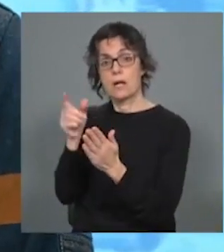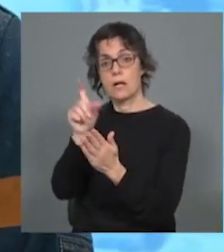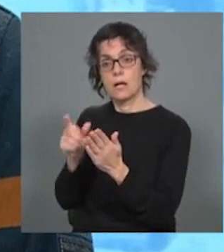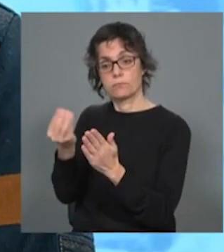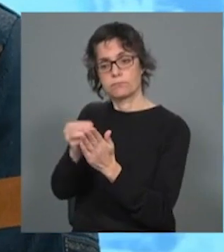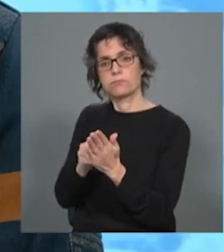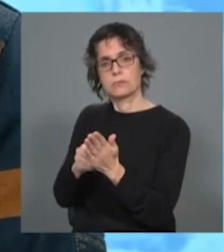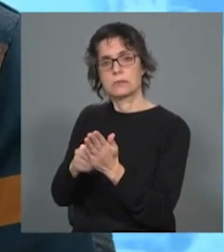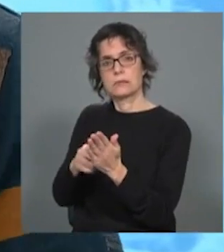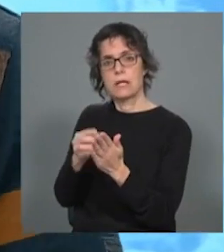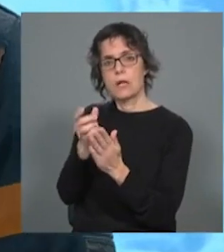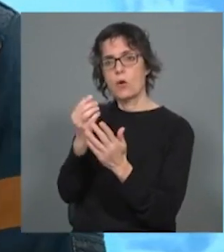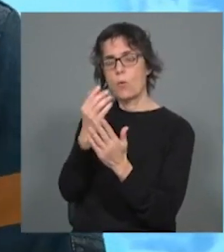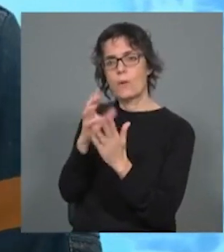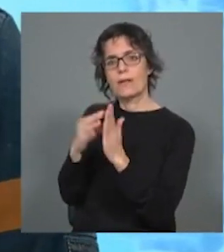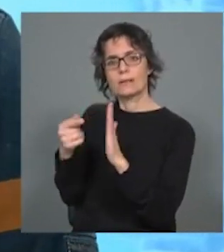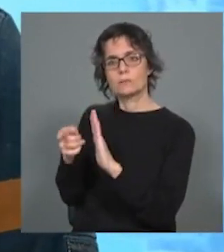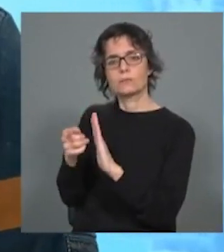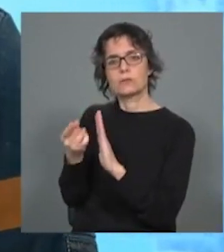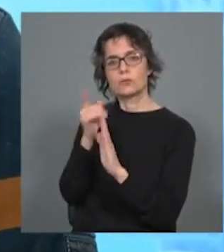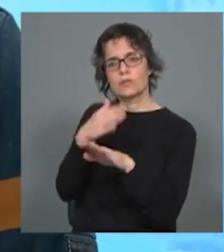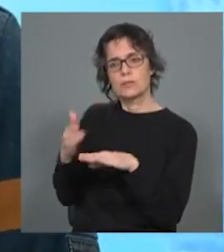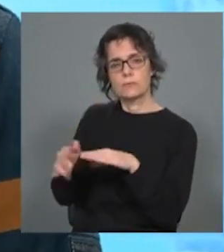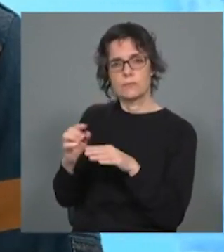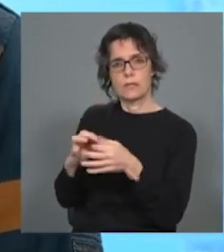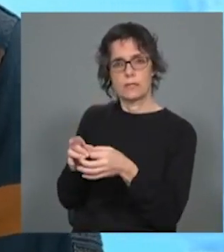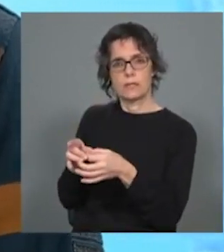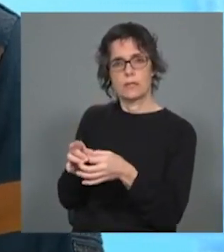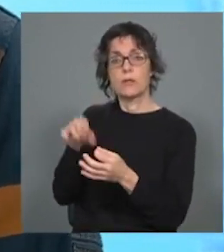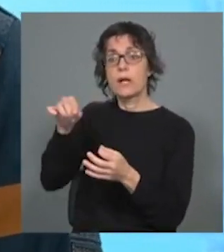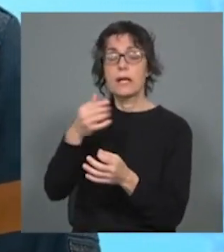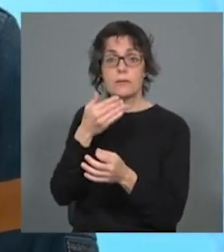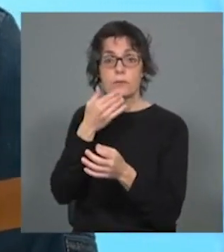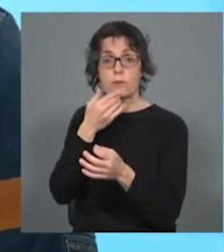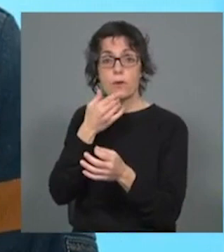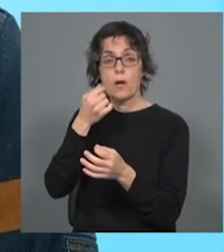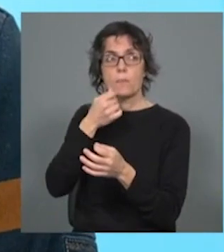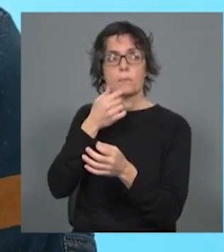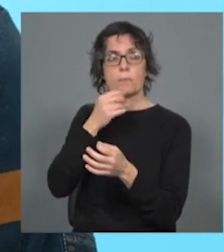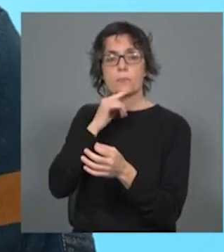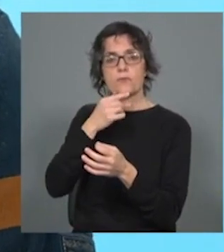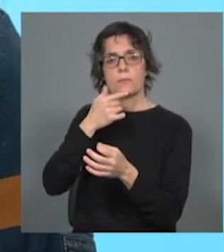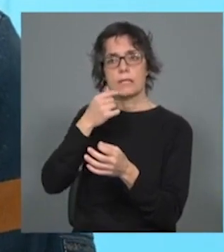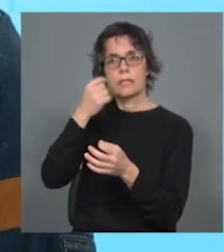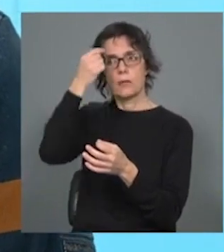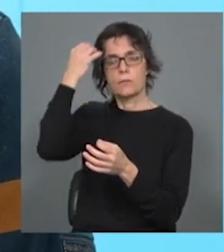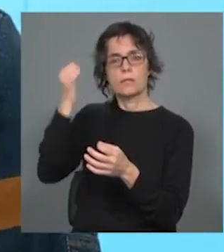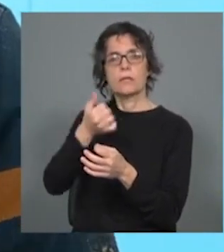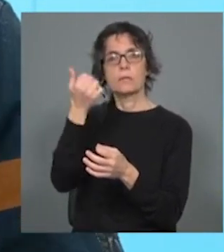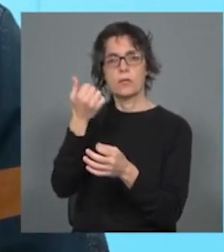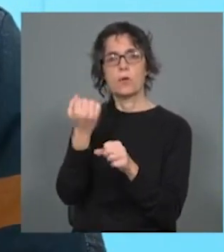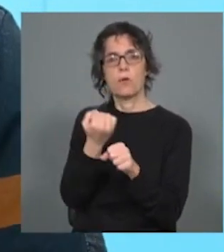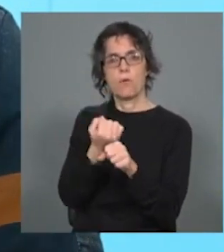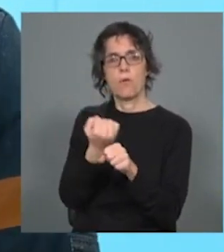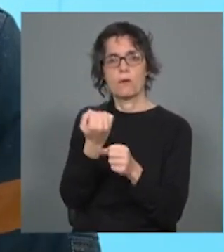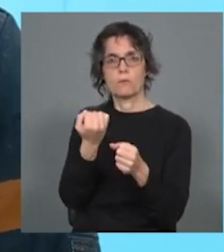ajuda-nos também depois a compreender os Atos dos Apóstolos e a ação da Igreja na sua opção preferencial pelos pobres.